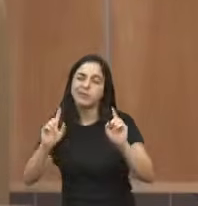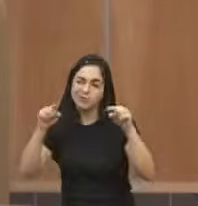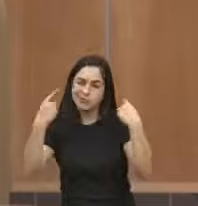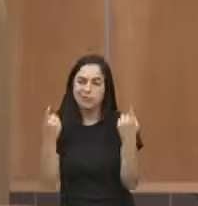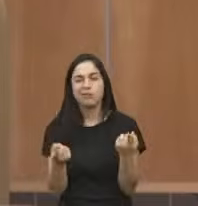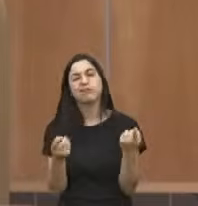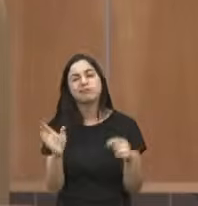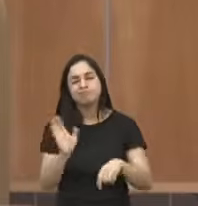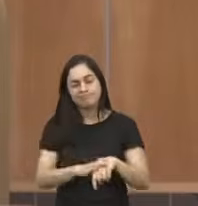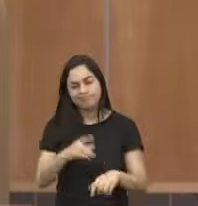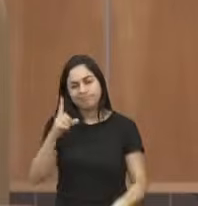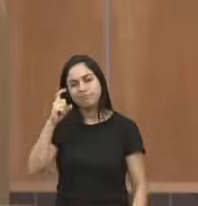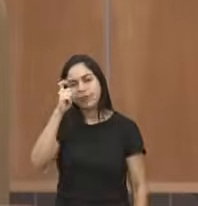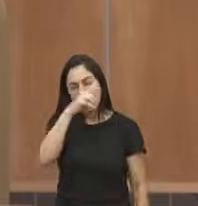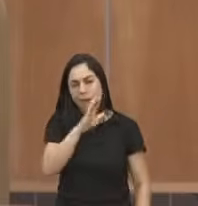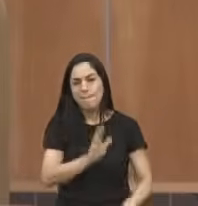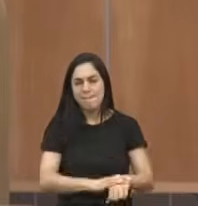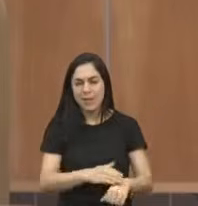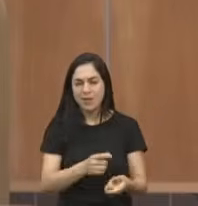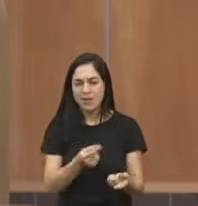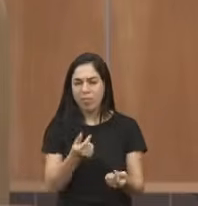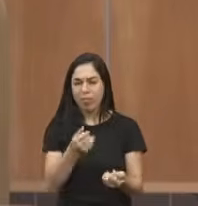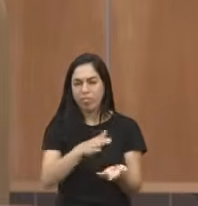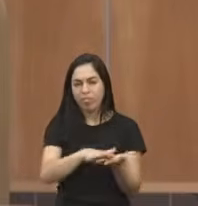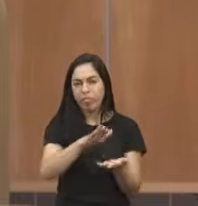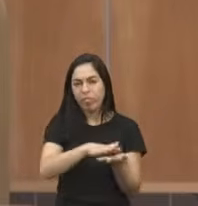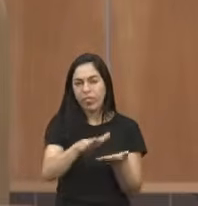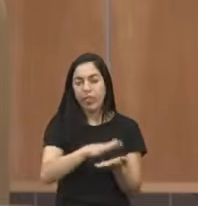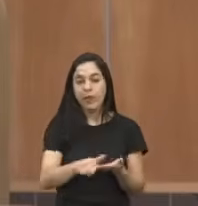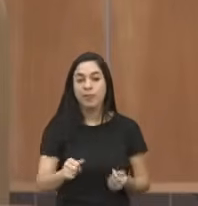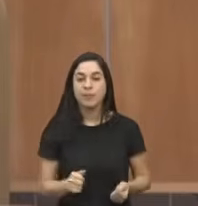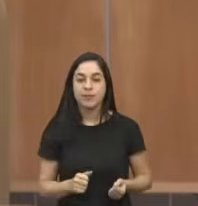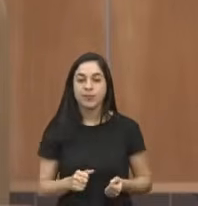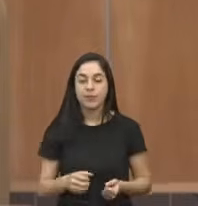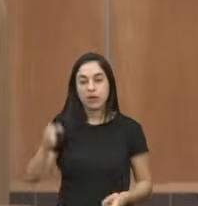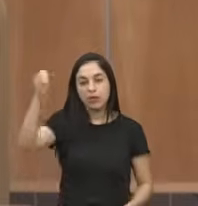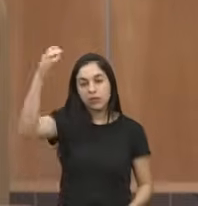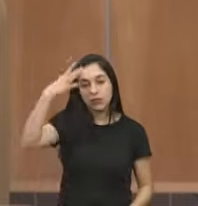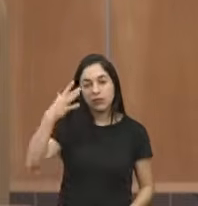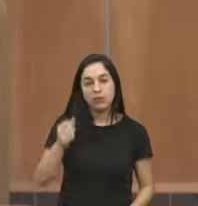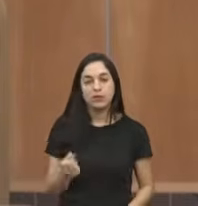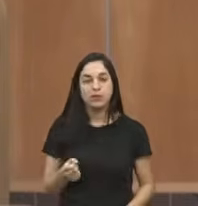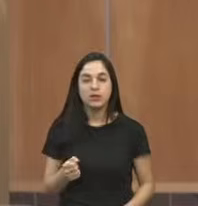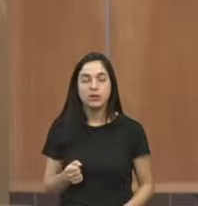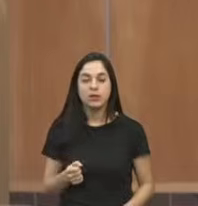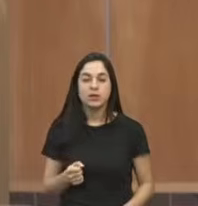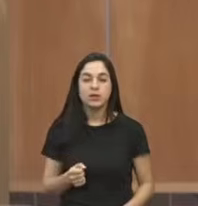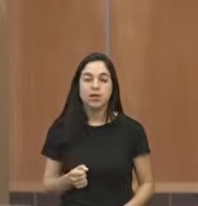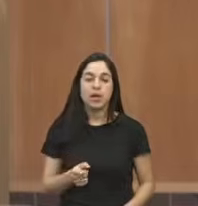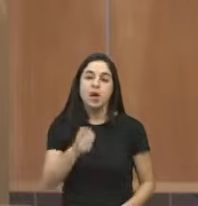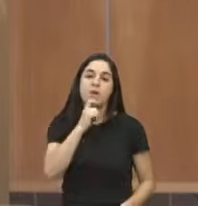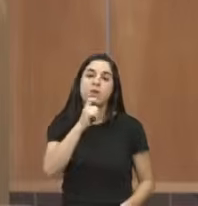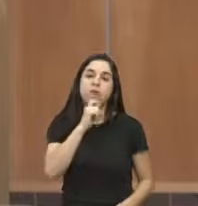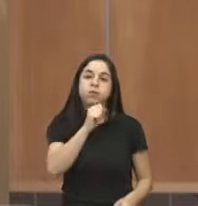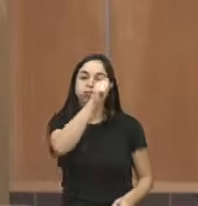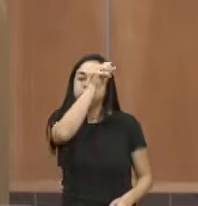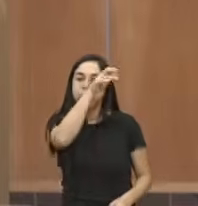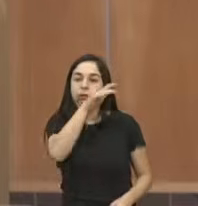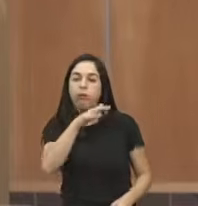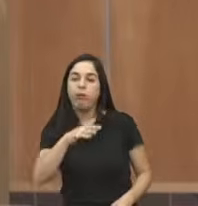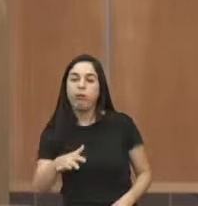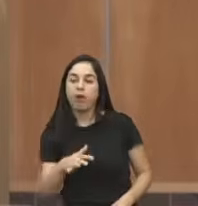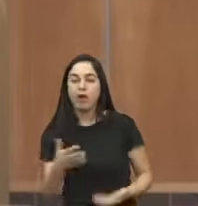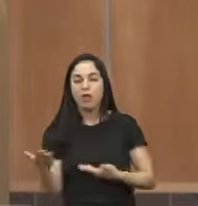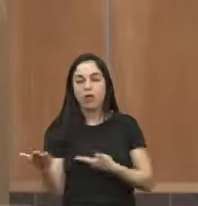sim, a gente vai gerar custos para a cidade. Ligar a luz aqui, ligar ar-condicionado, trazer servidores para